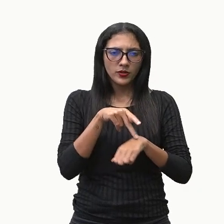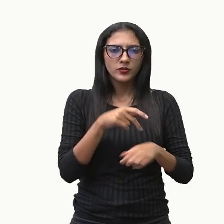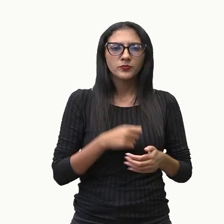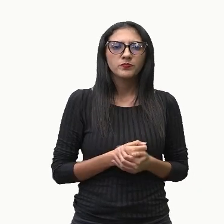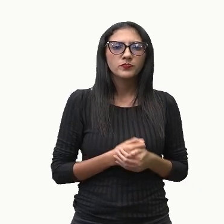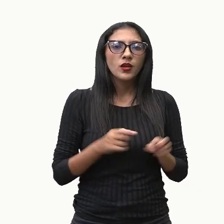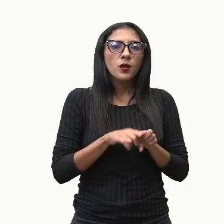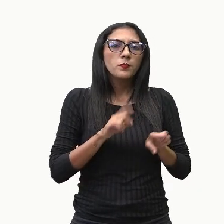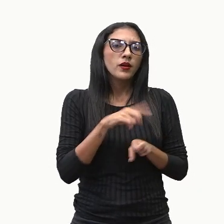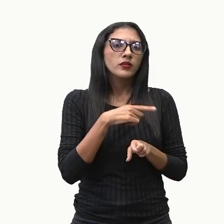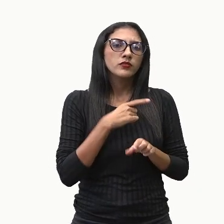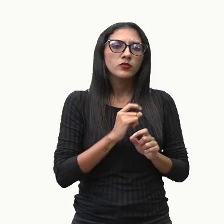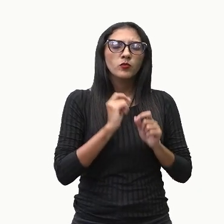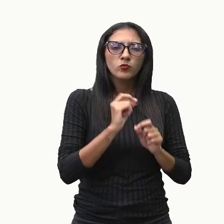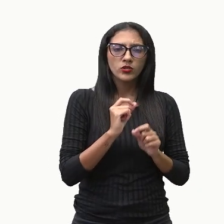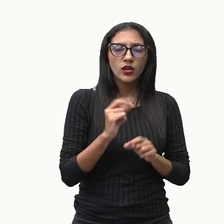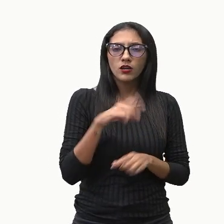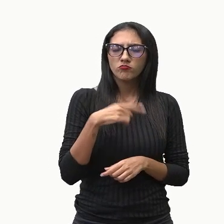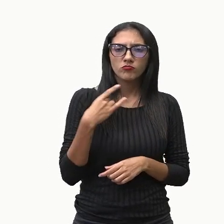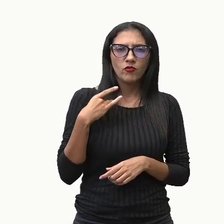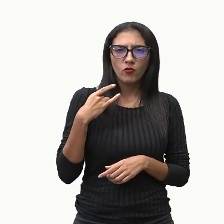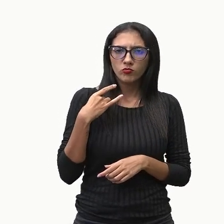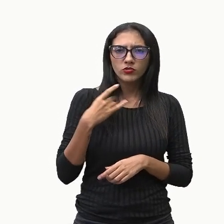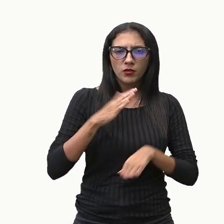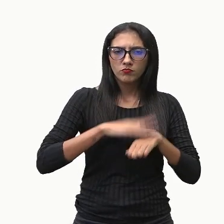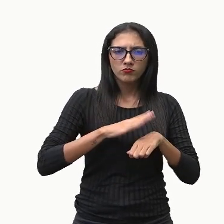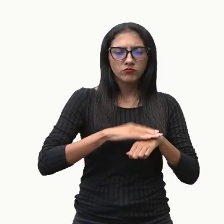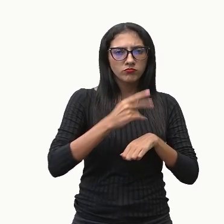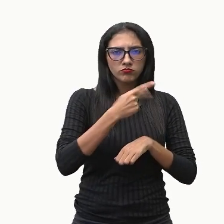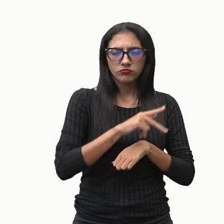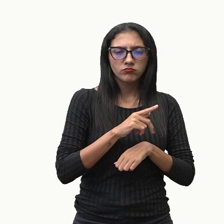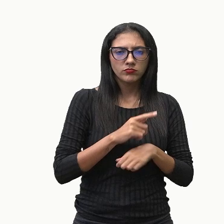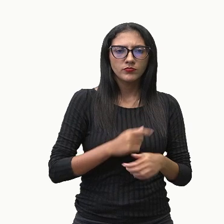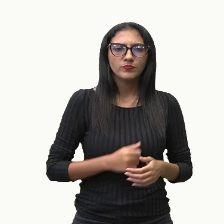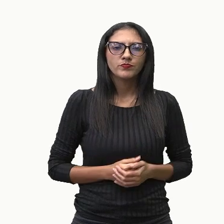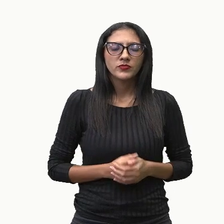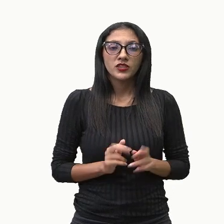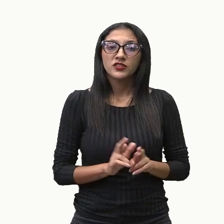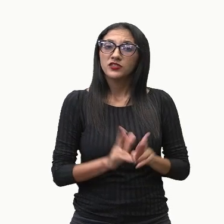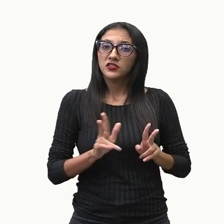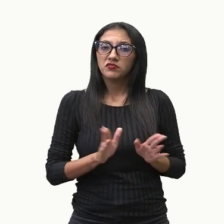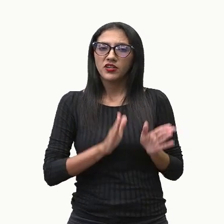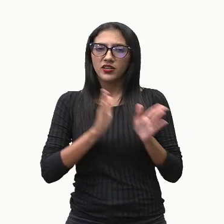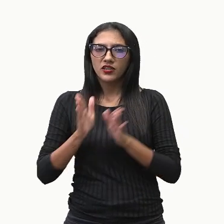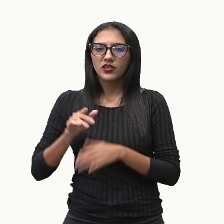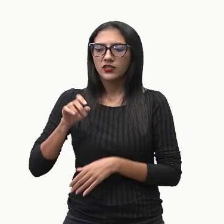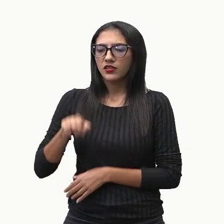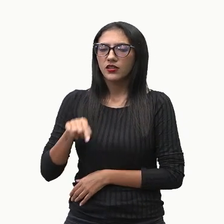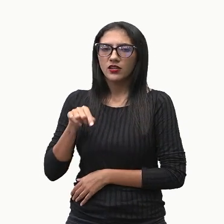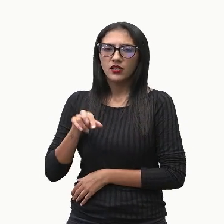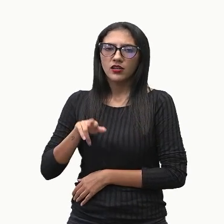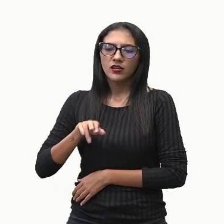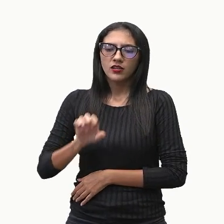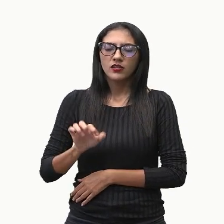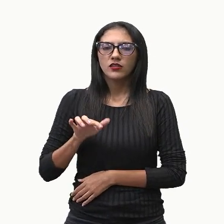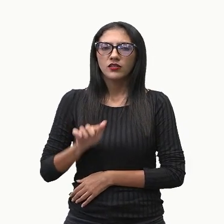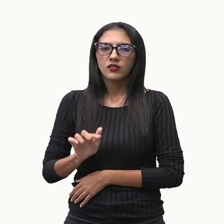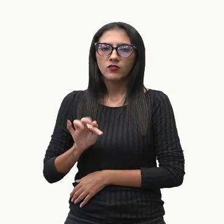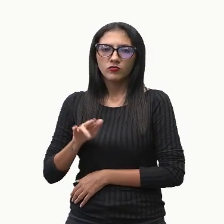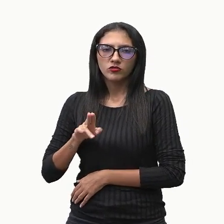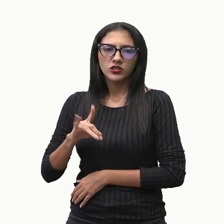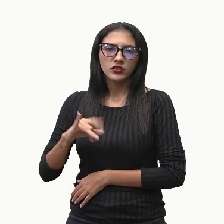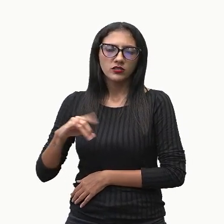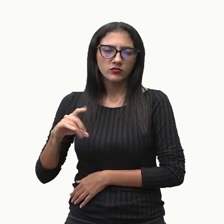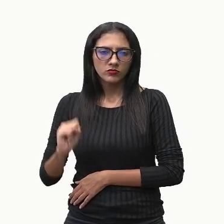de forma voluntária, não é isso? Não é o que acontece com os refugiados. Essas pessoas, elas